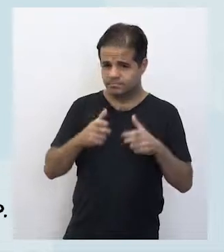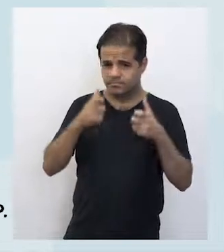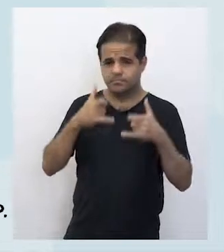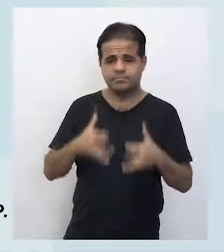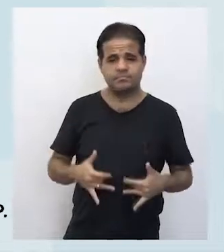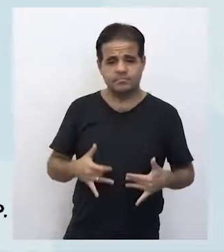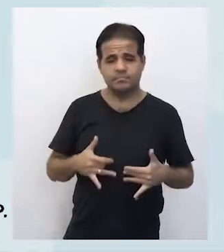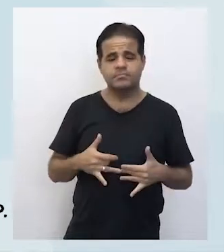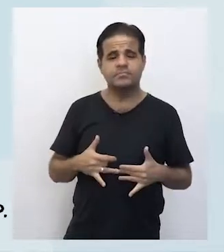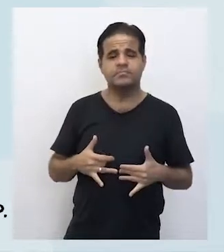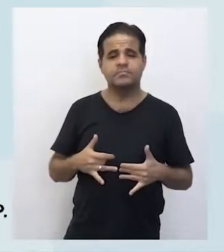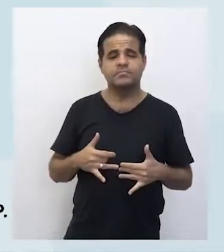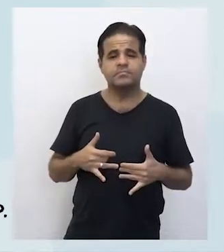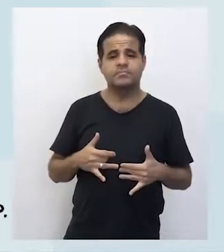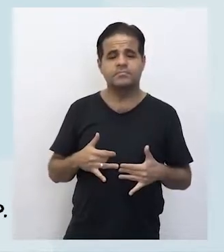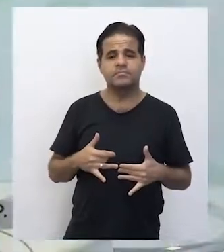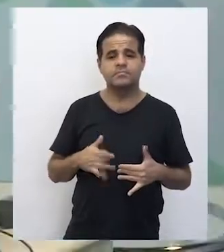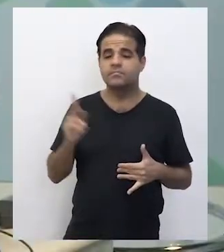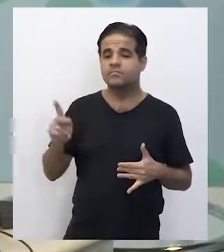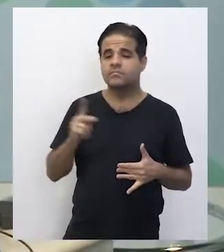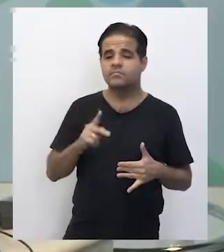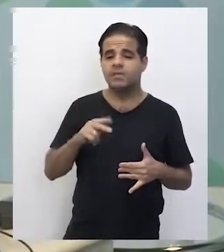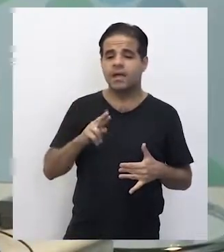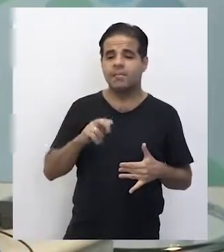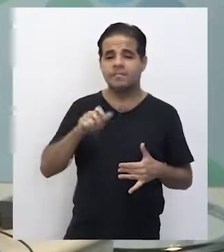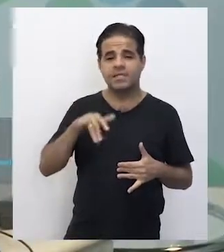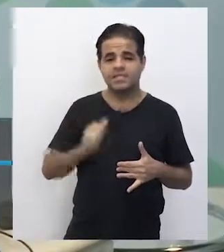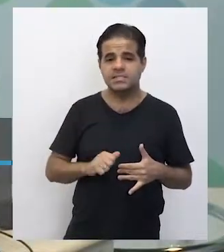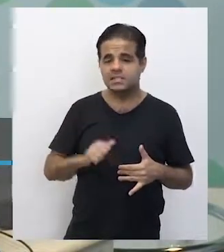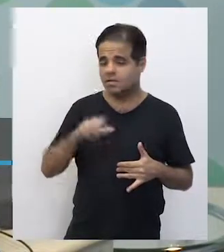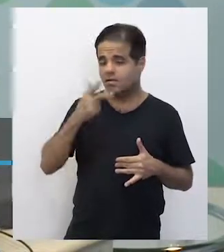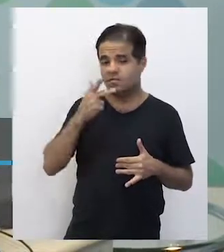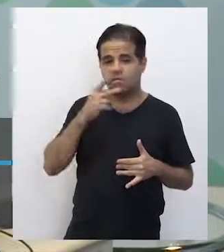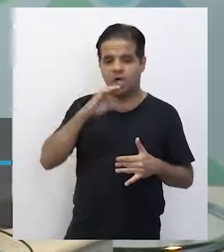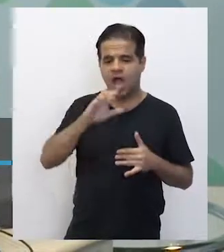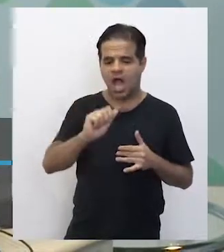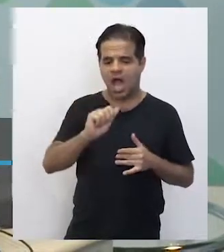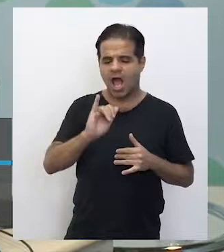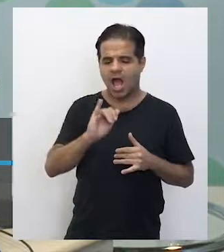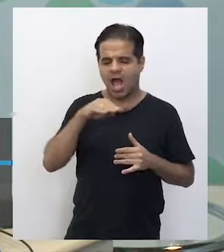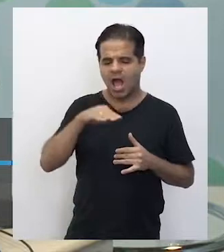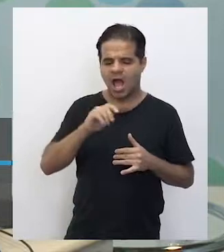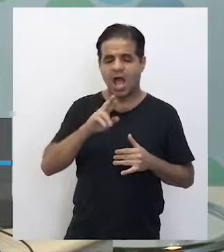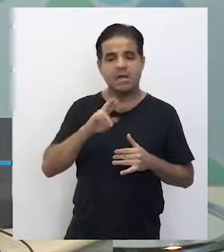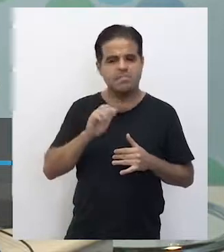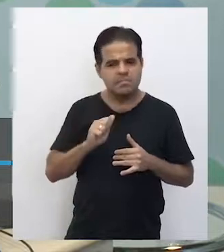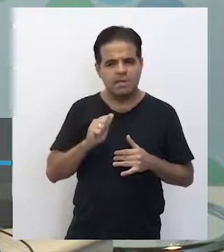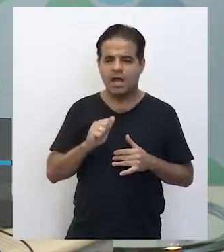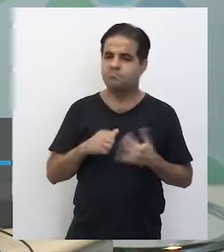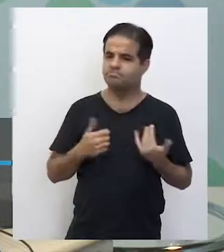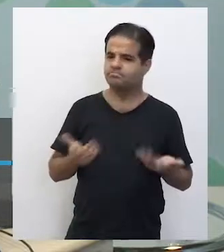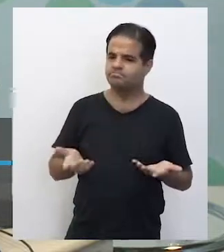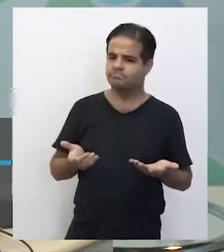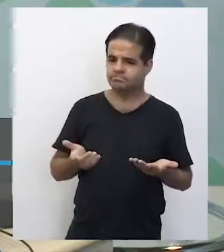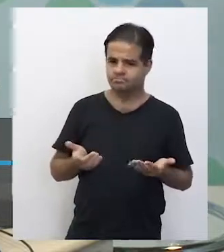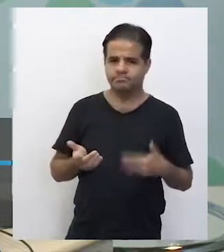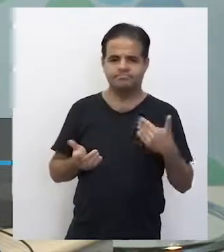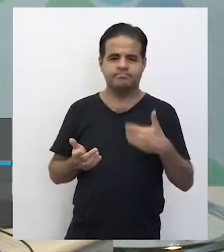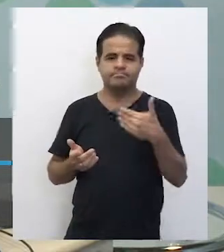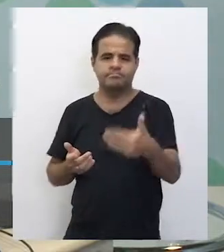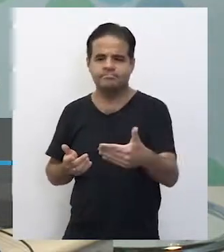né? A Priscila fala cãibra. Cãibra, pode ser, será? Então hoje o